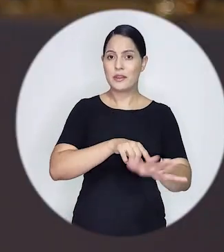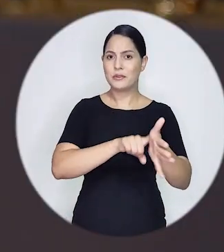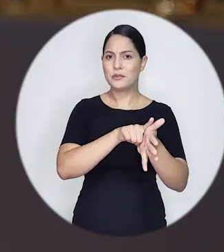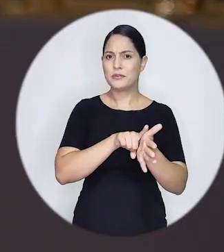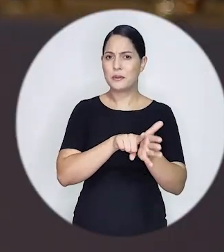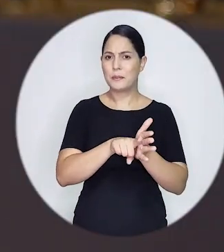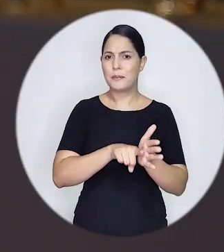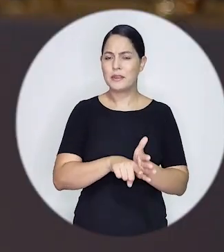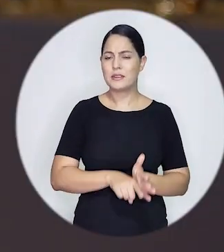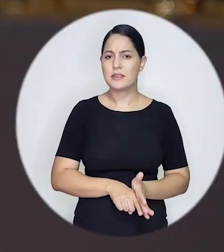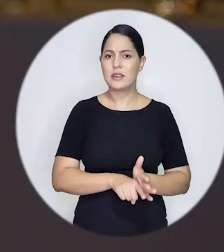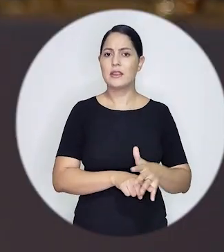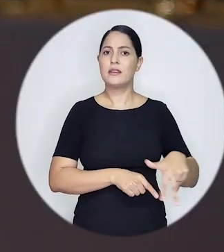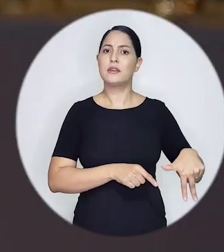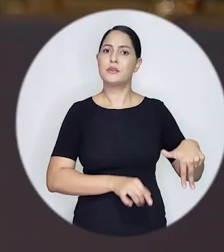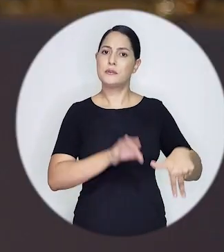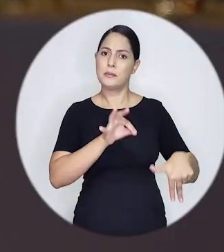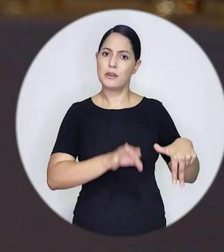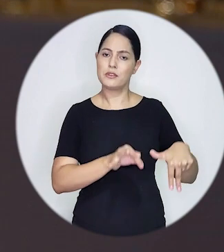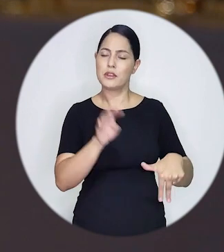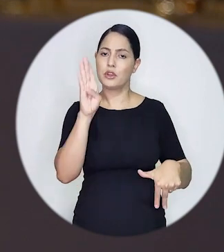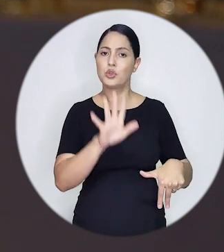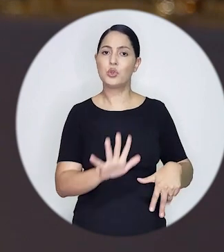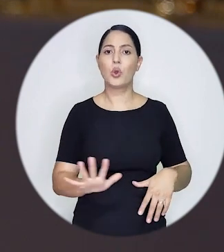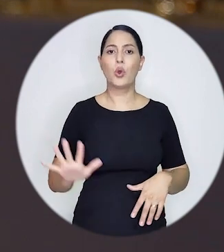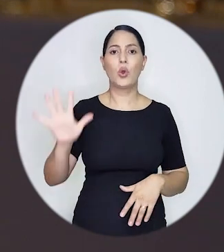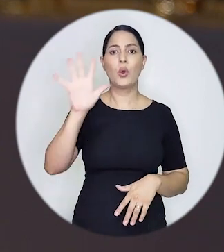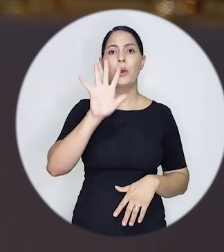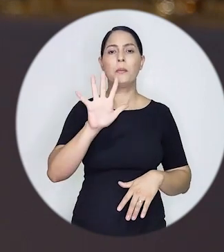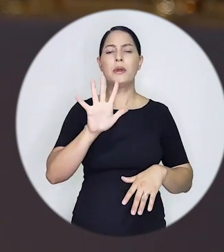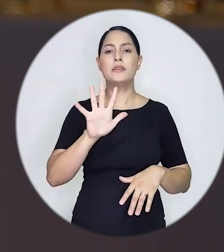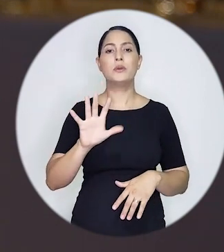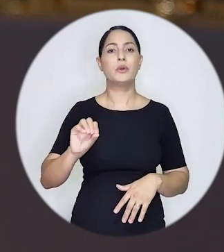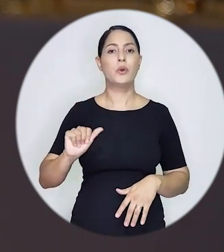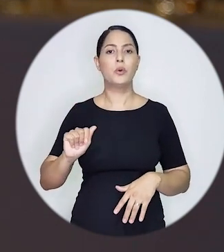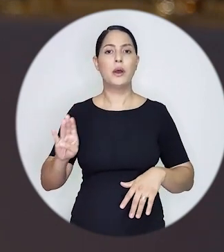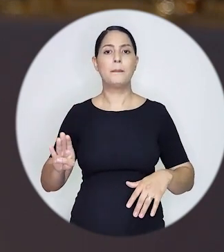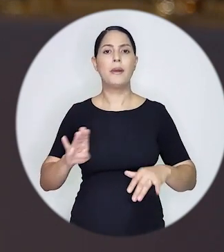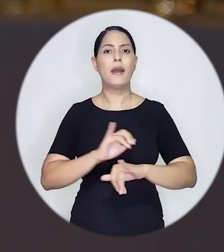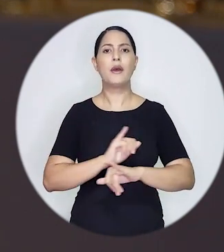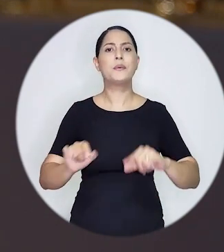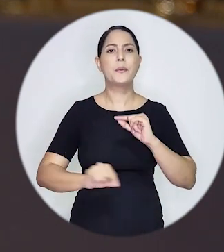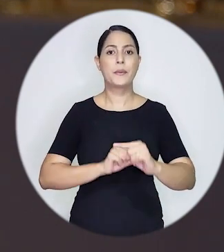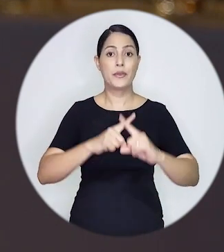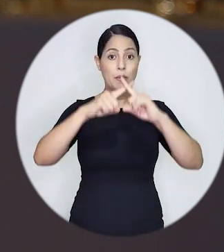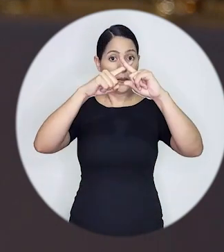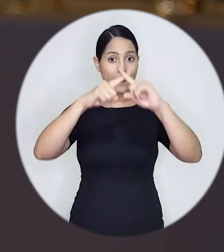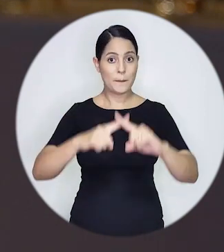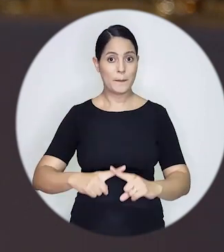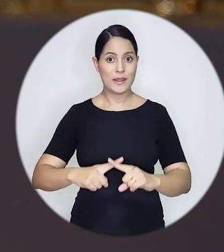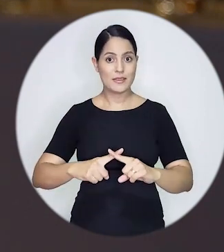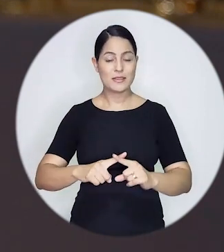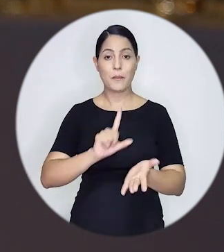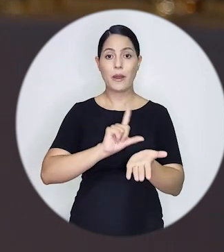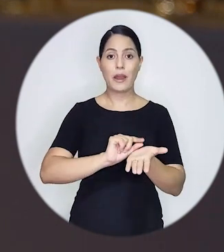Pesquisas da Associação dos Magistrados Brasileiros e a Ordem dos Advogados do Brasil lançaram um concurso de artigos sobre o